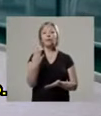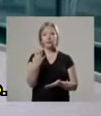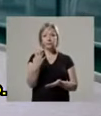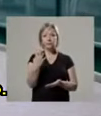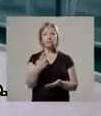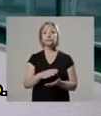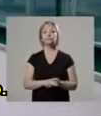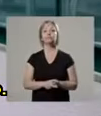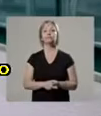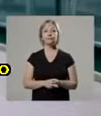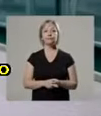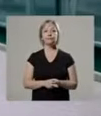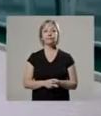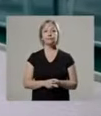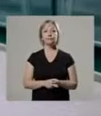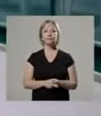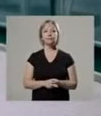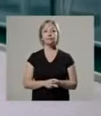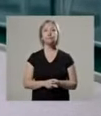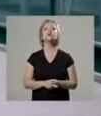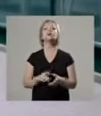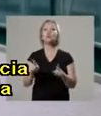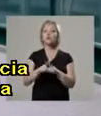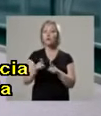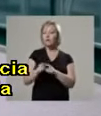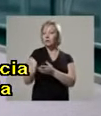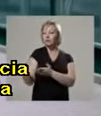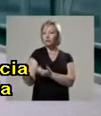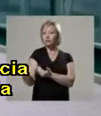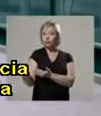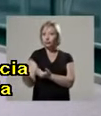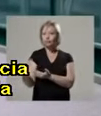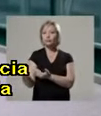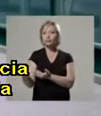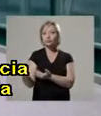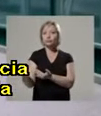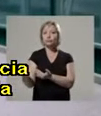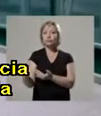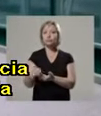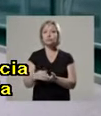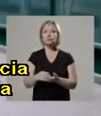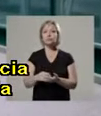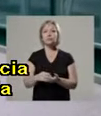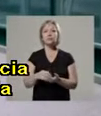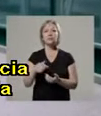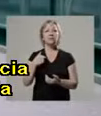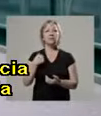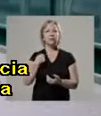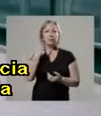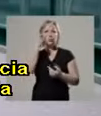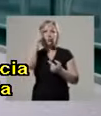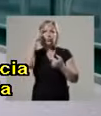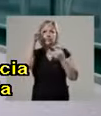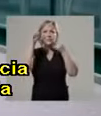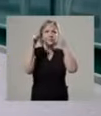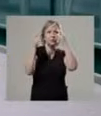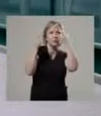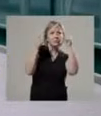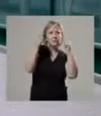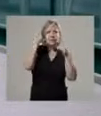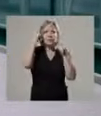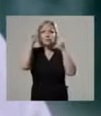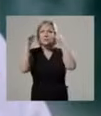com um aparelho ortopédico, e da minha adolescência eu tinha muita